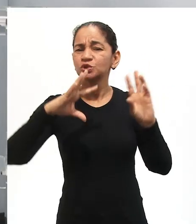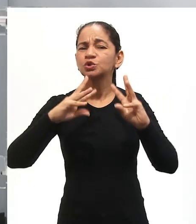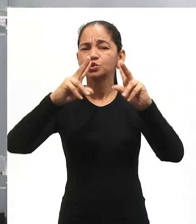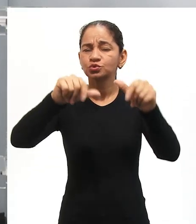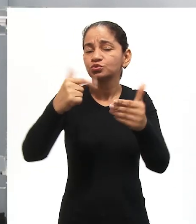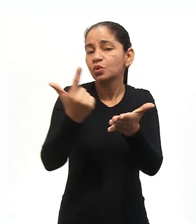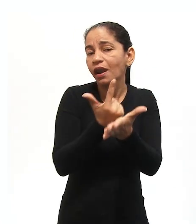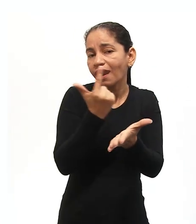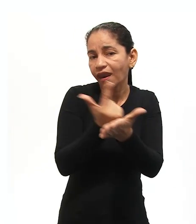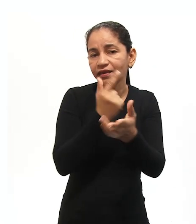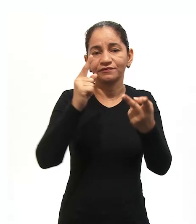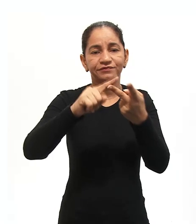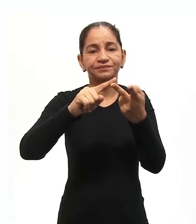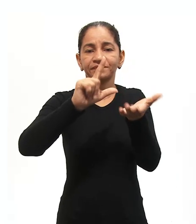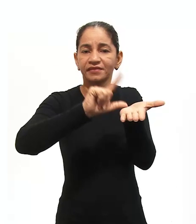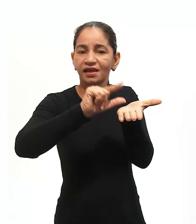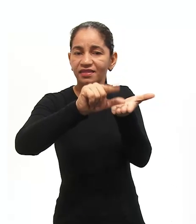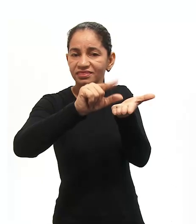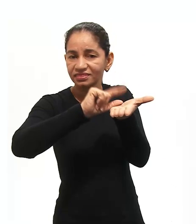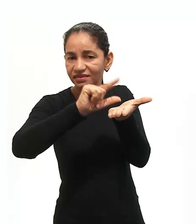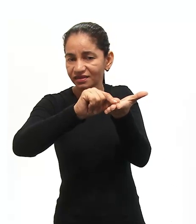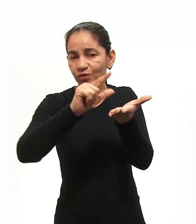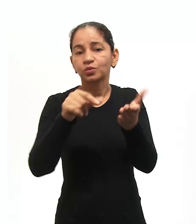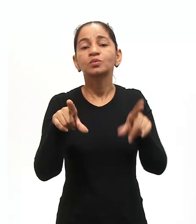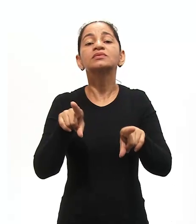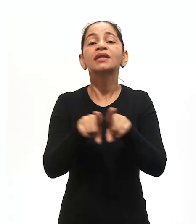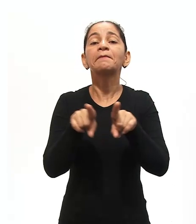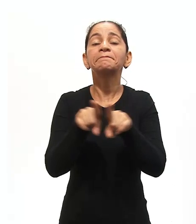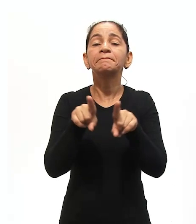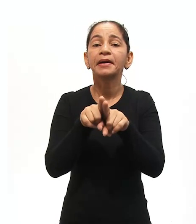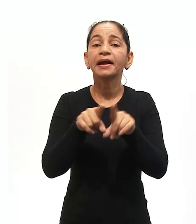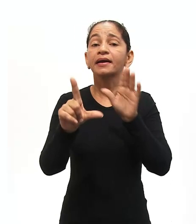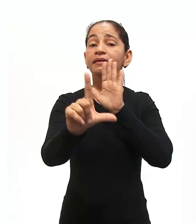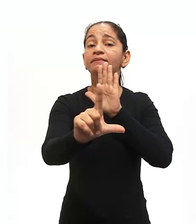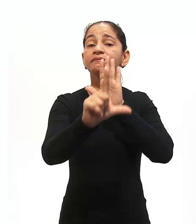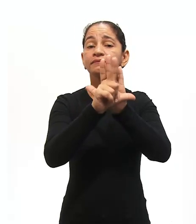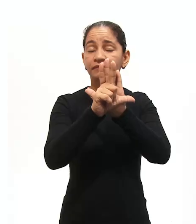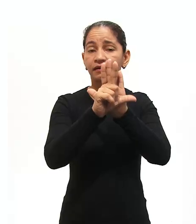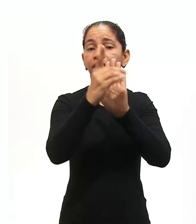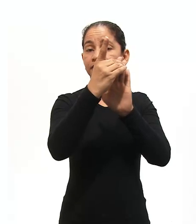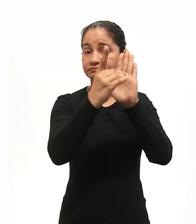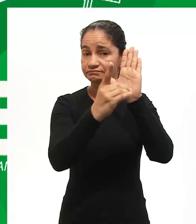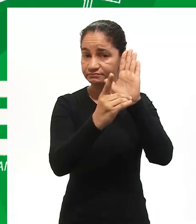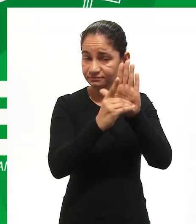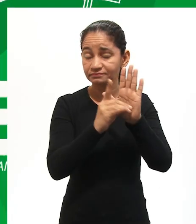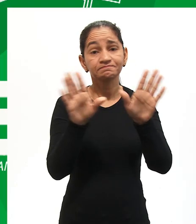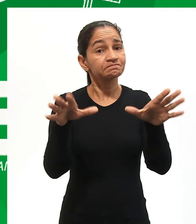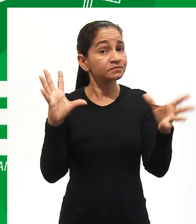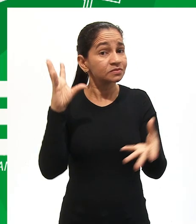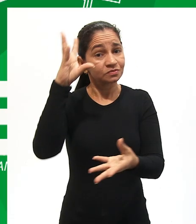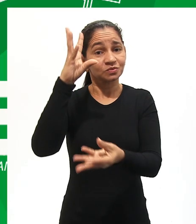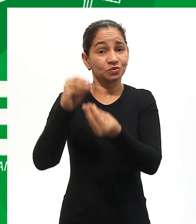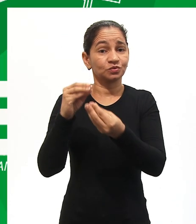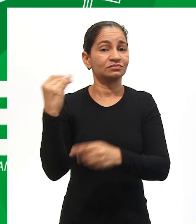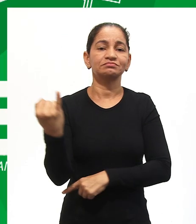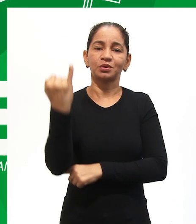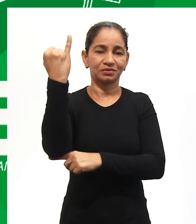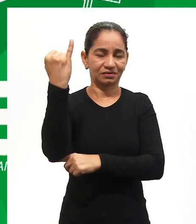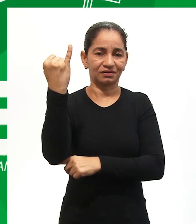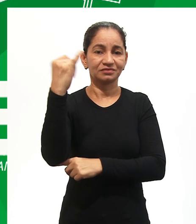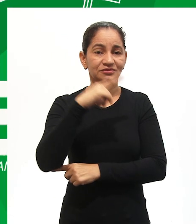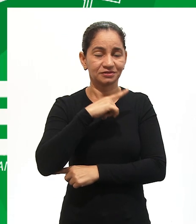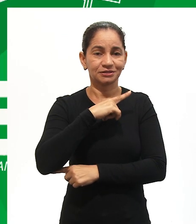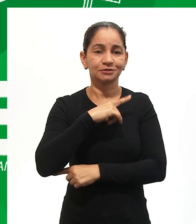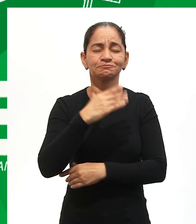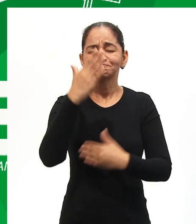referências de livros, de artigos, nós temos também das legislações aqui abordadas, isso tudo é muito